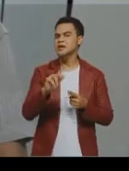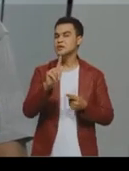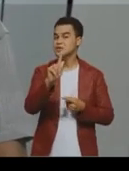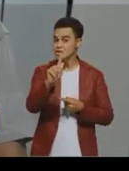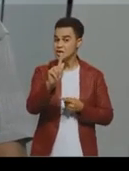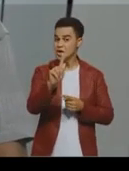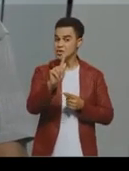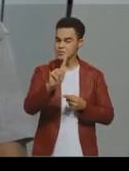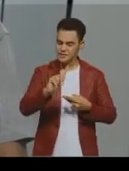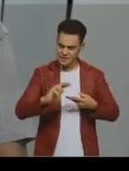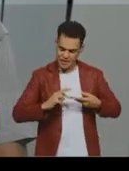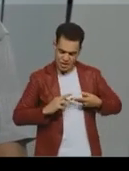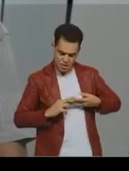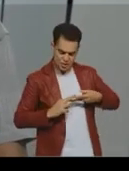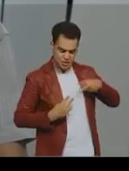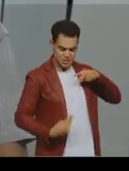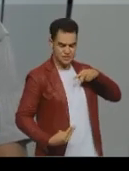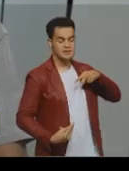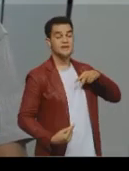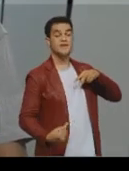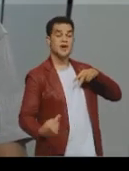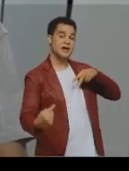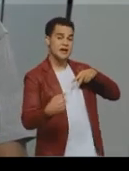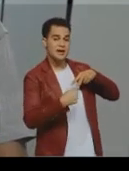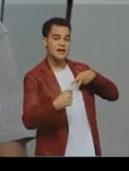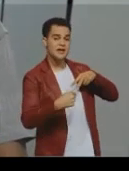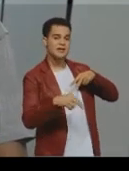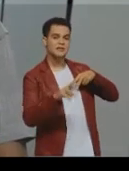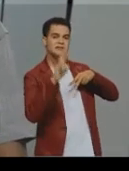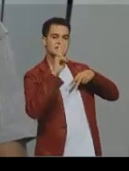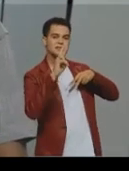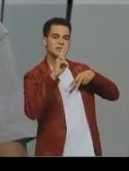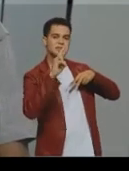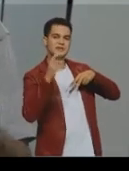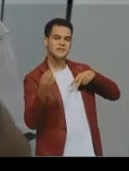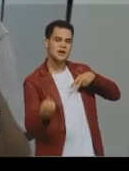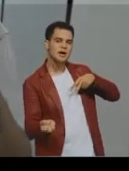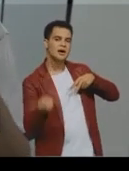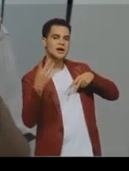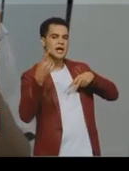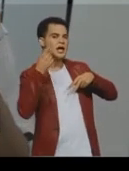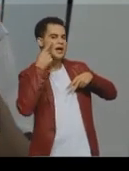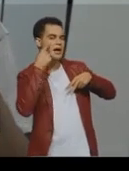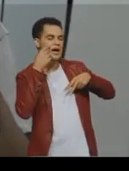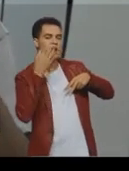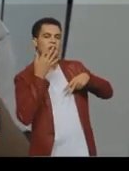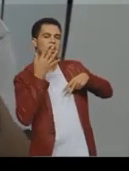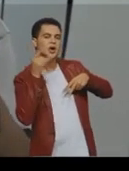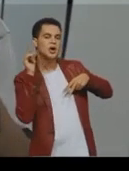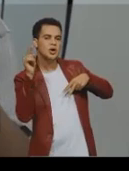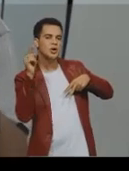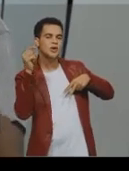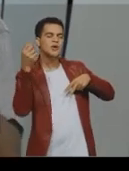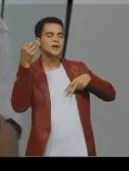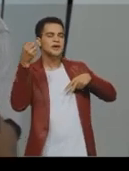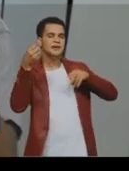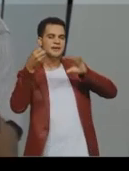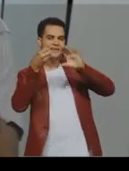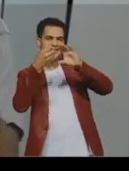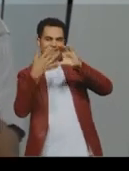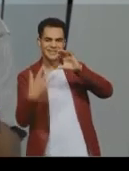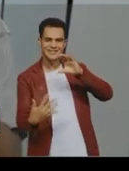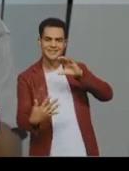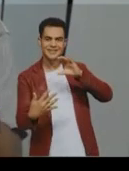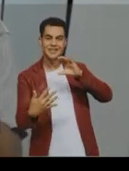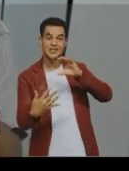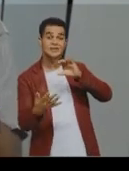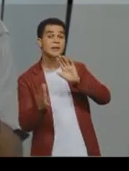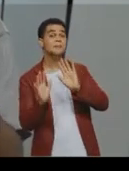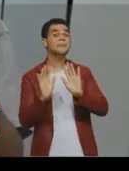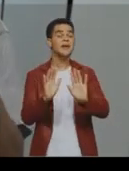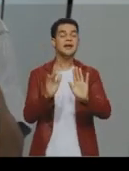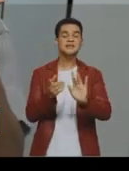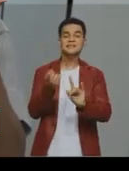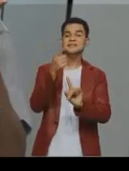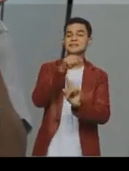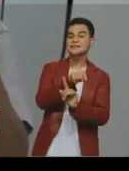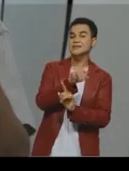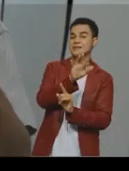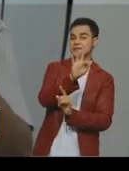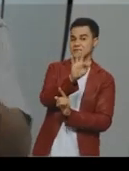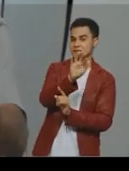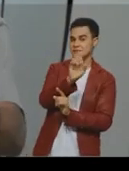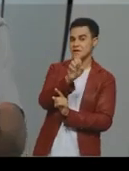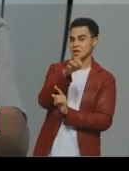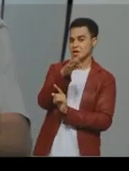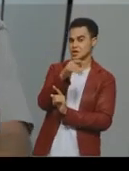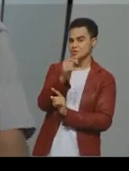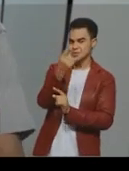DNA, que codificou a cor do meu olho, que codificou várias características. Mas o fenótipo ainda tem um detalhe. A